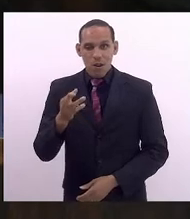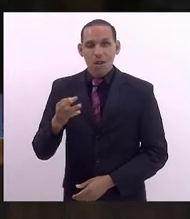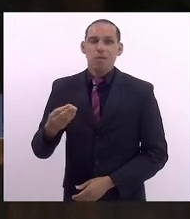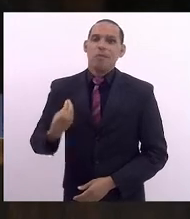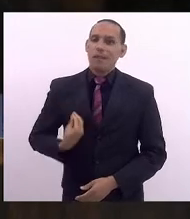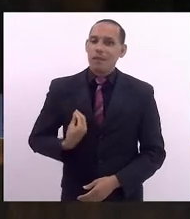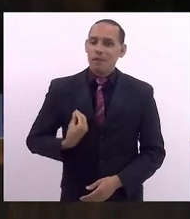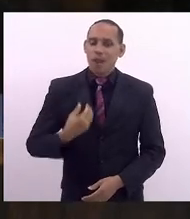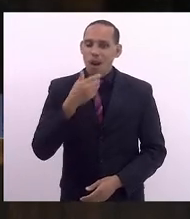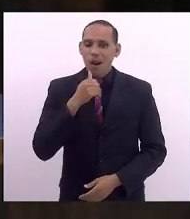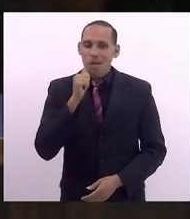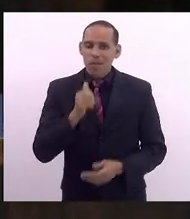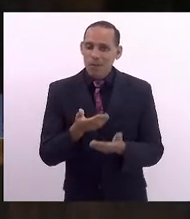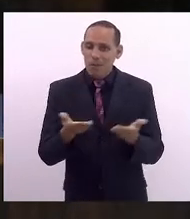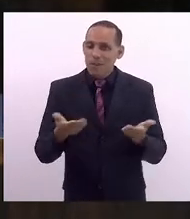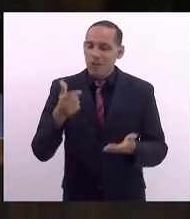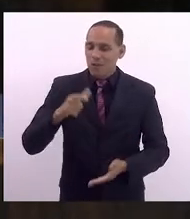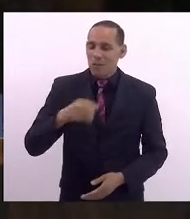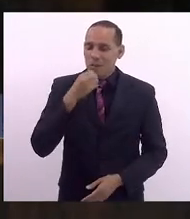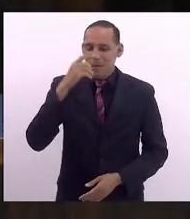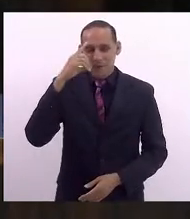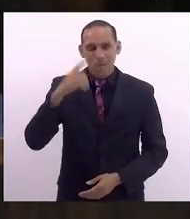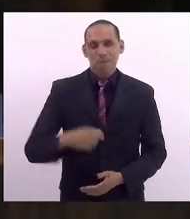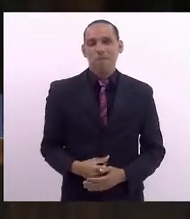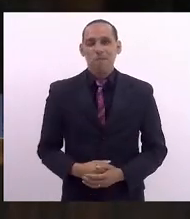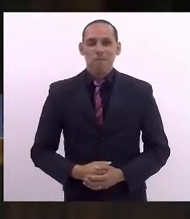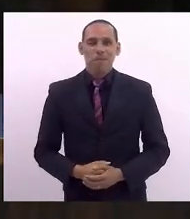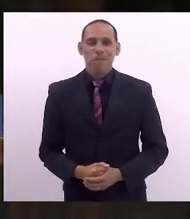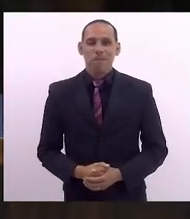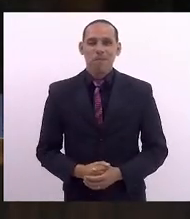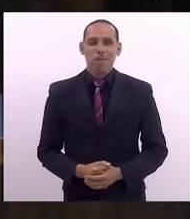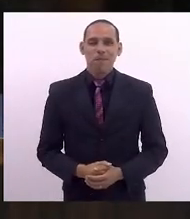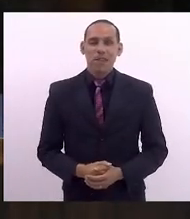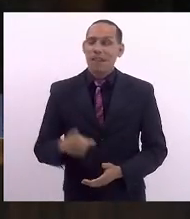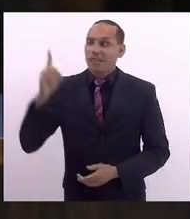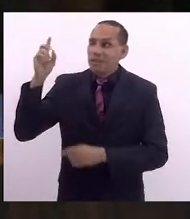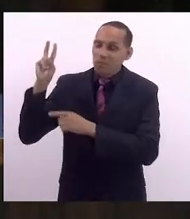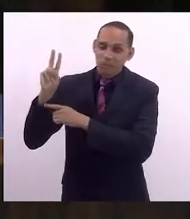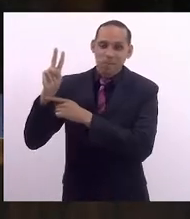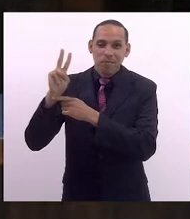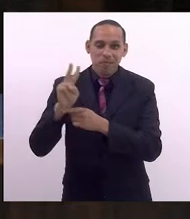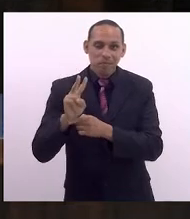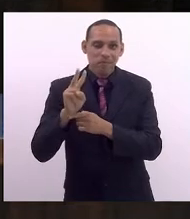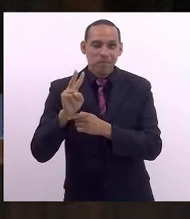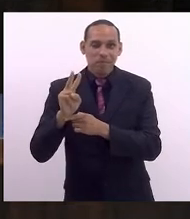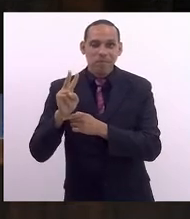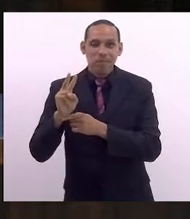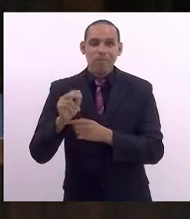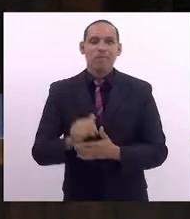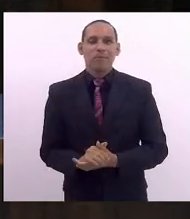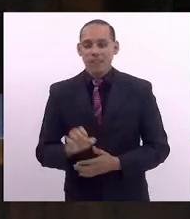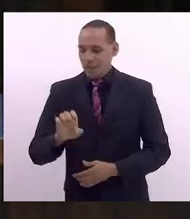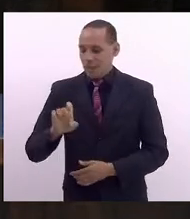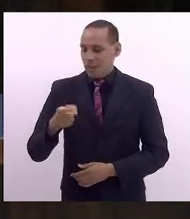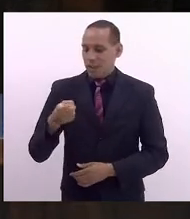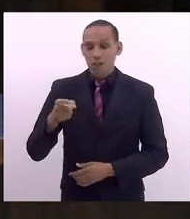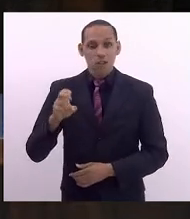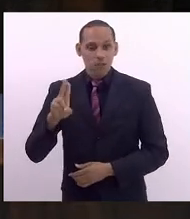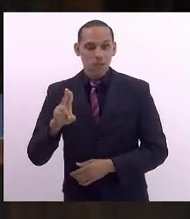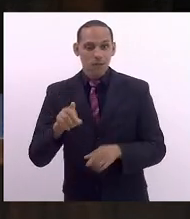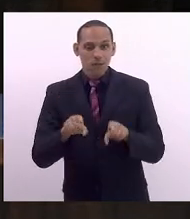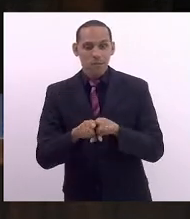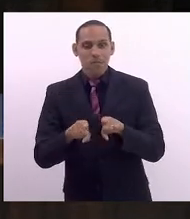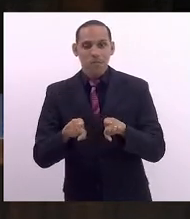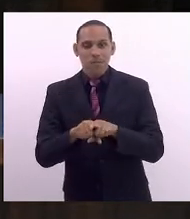senhores, novamente, bom dia. E sobre a proteção de Deus e Exu, declaro